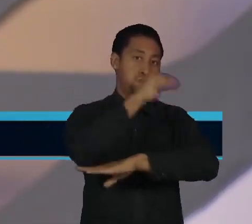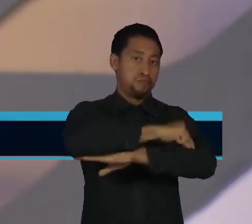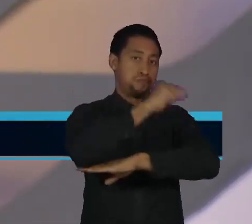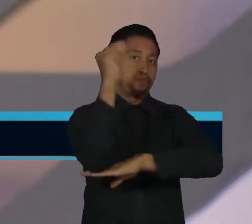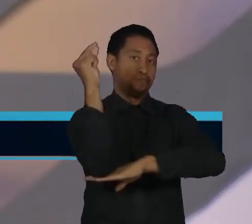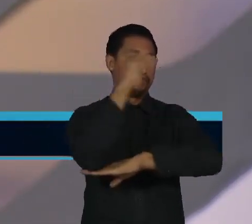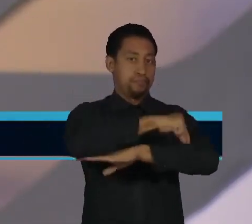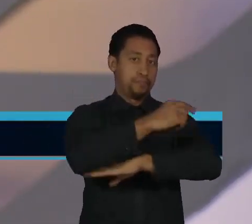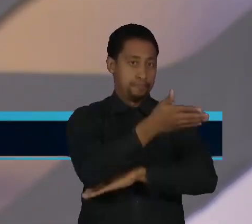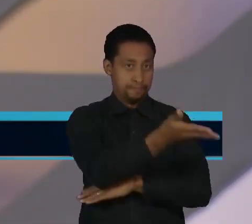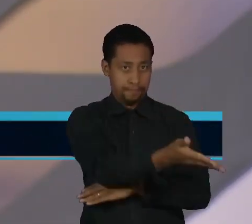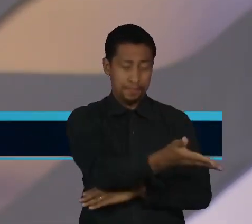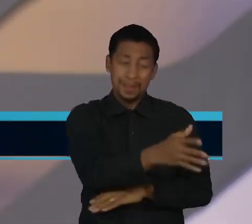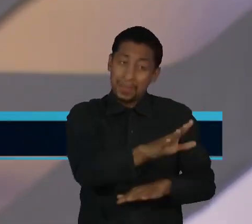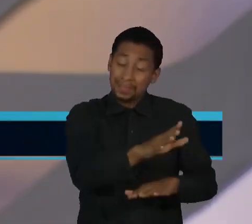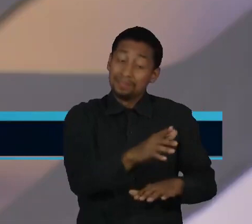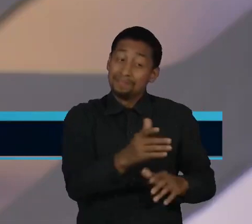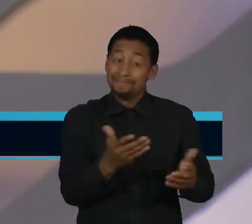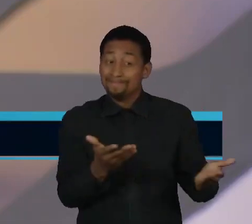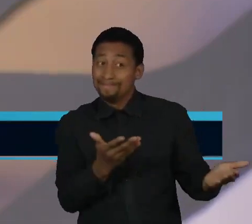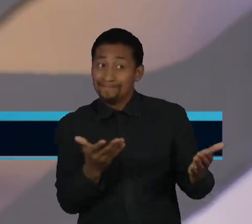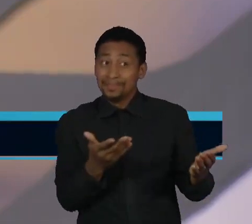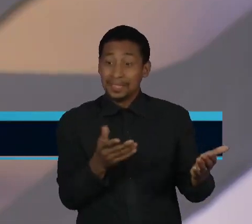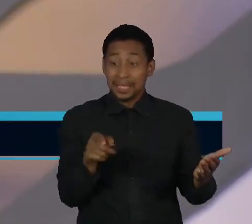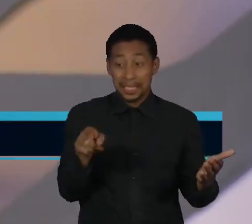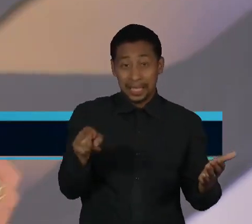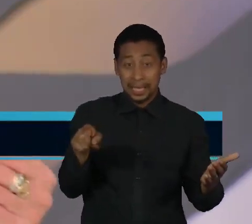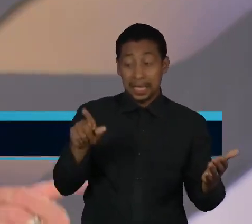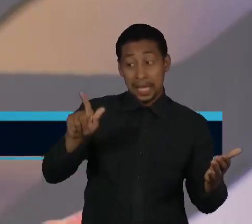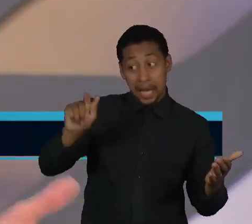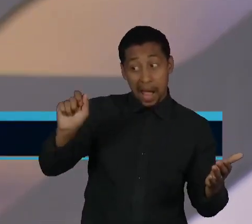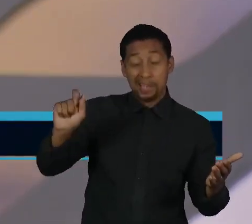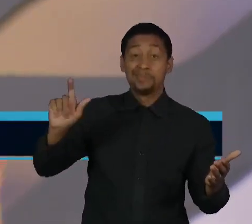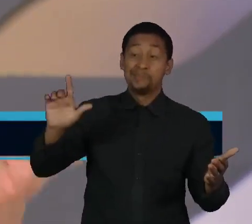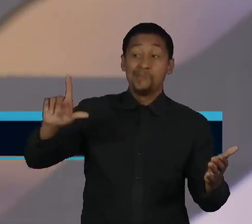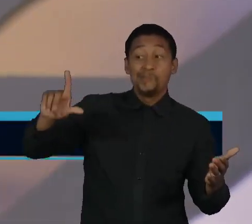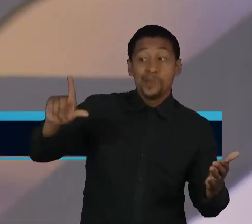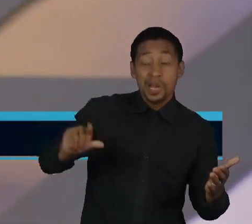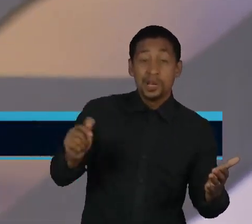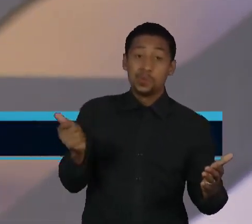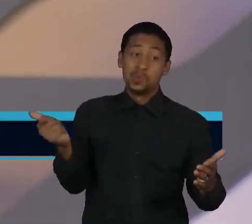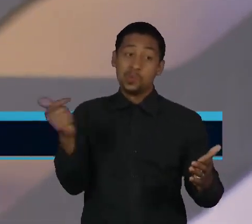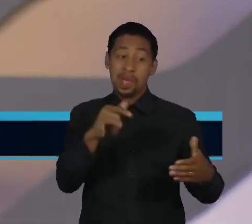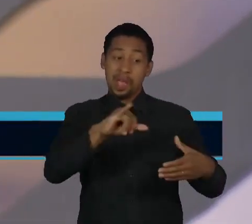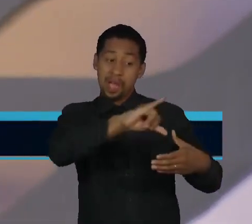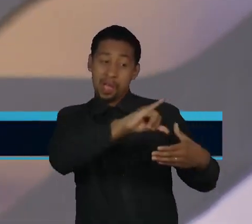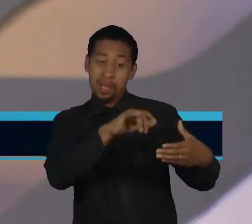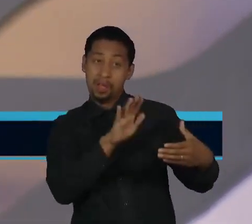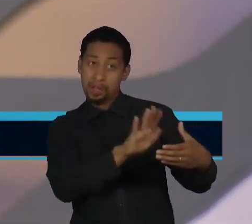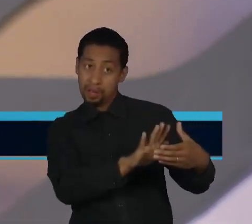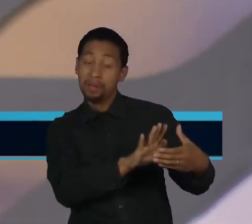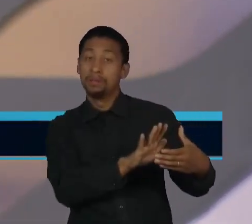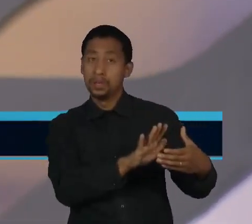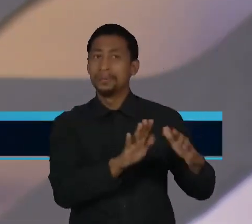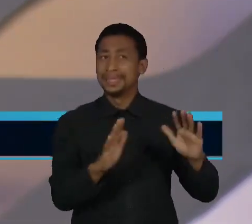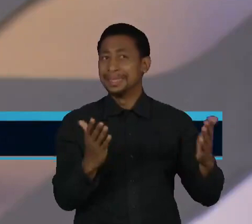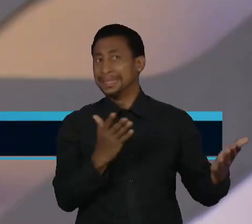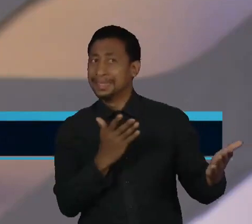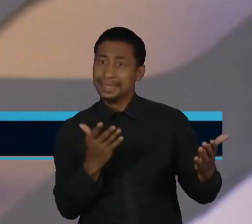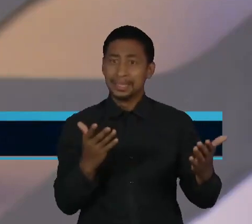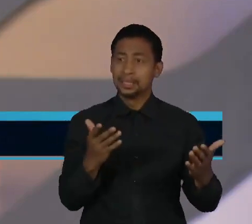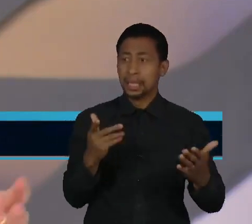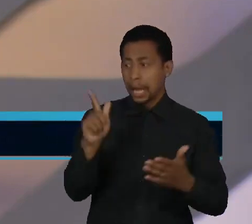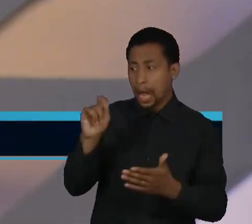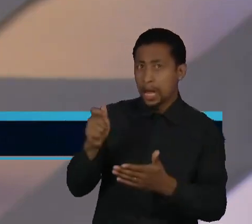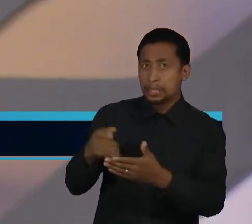até contemplar isso como uma transição menos ruim, mas você subsidiar e dar um incentivo para um negócio desses, mas é o que o Capaz estava dizendo,